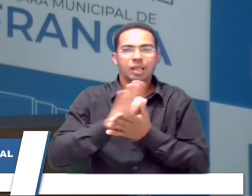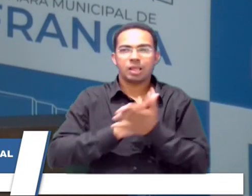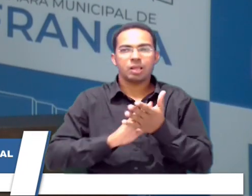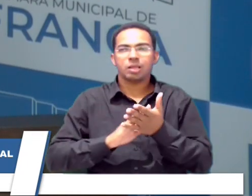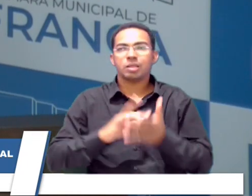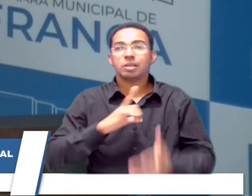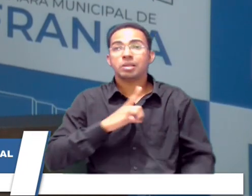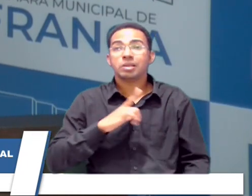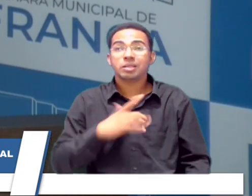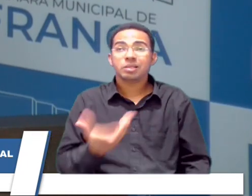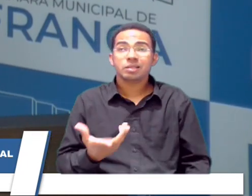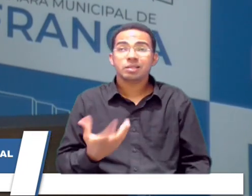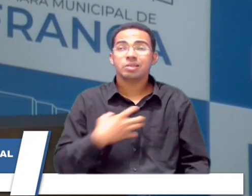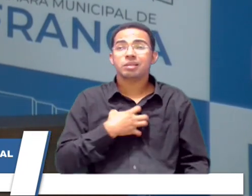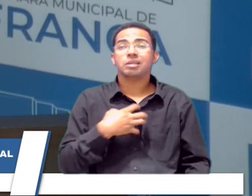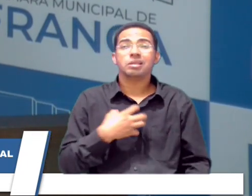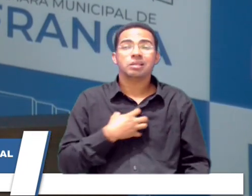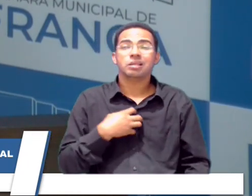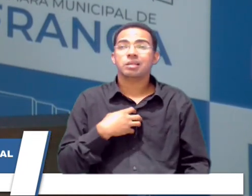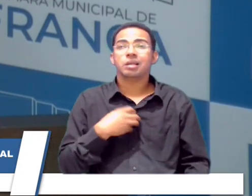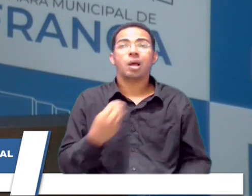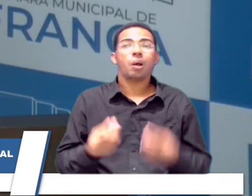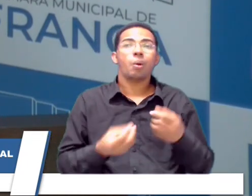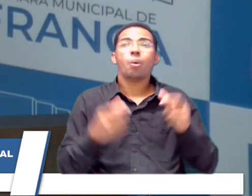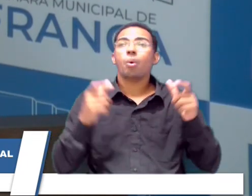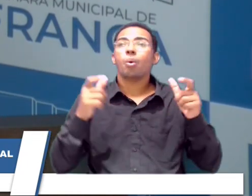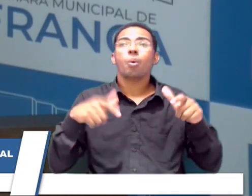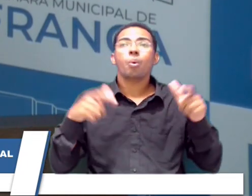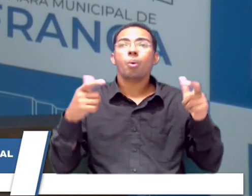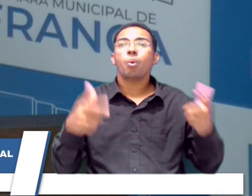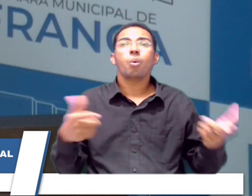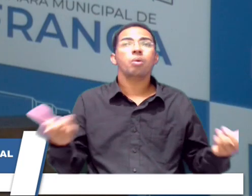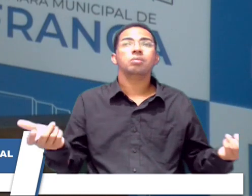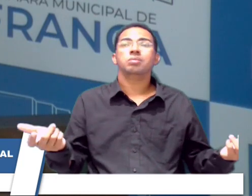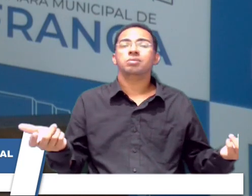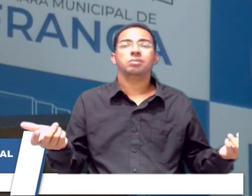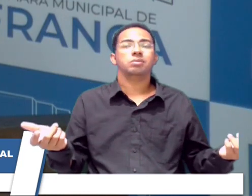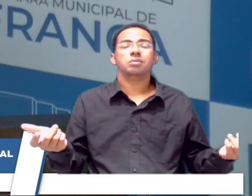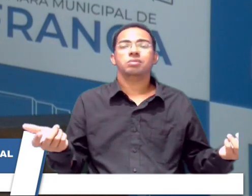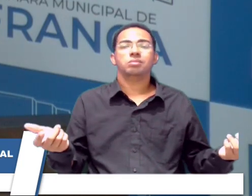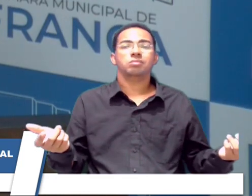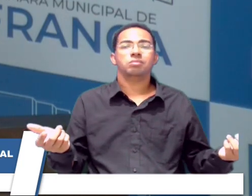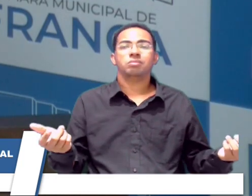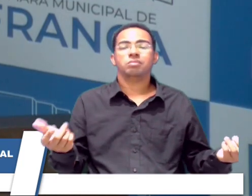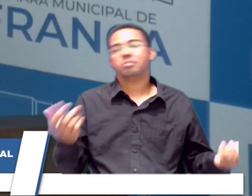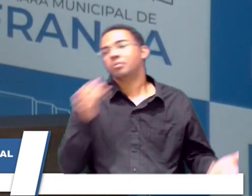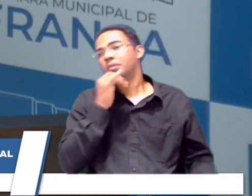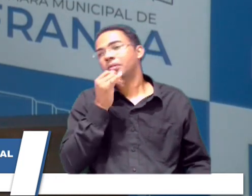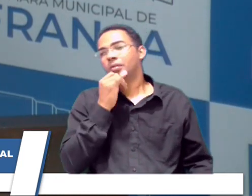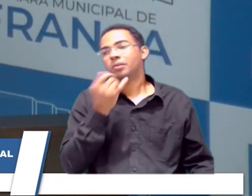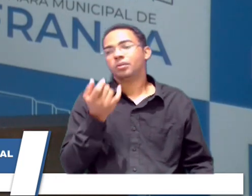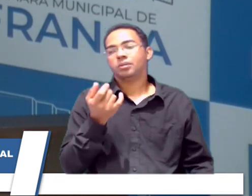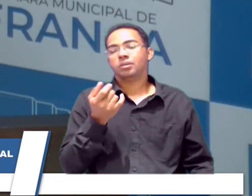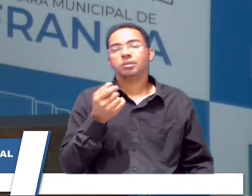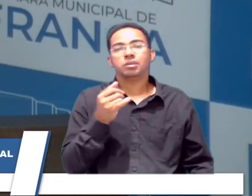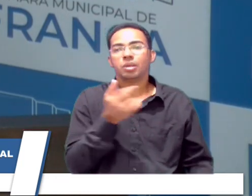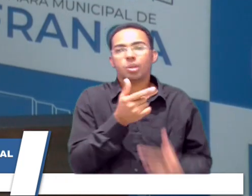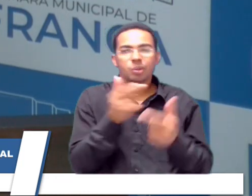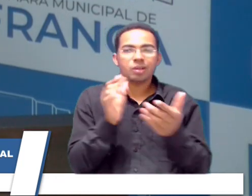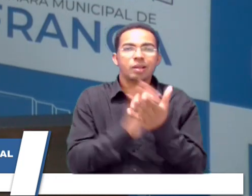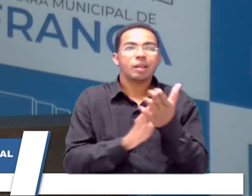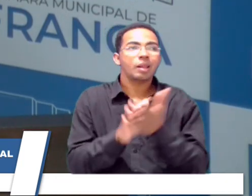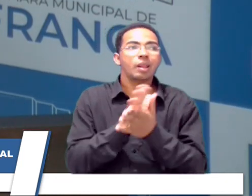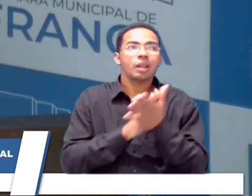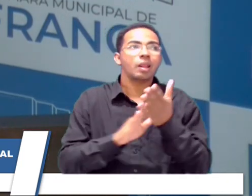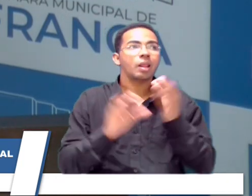tinha, né? E como a gente está num lugar de uma, vamos dizer que sem um nada, né? Sem